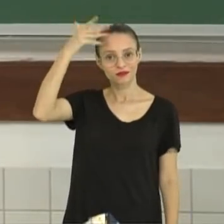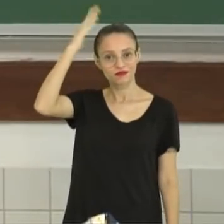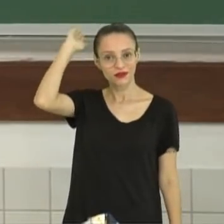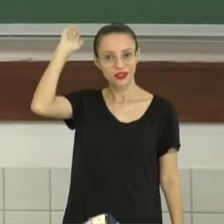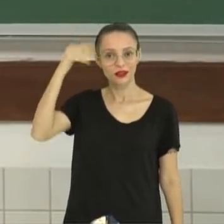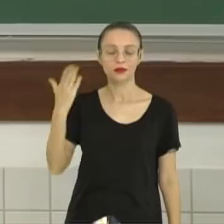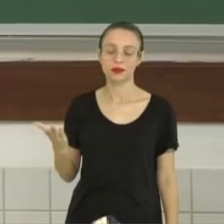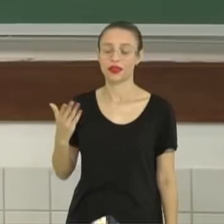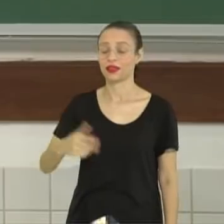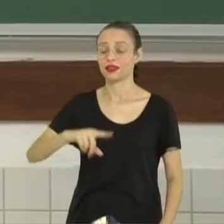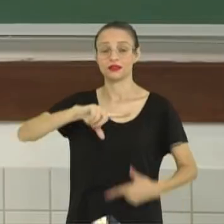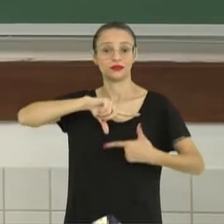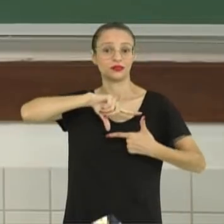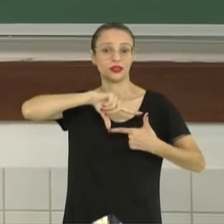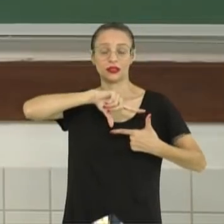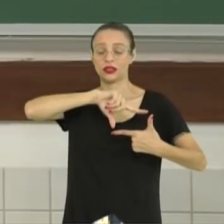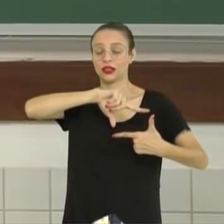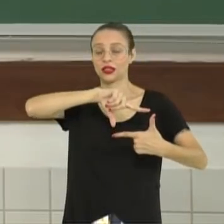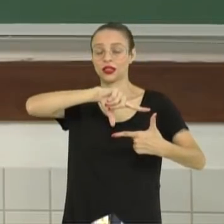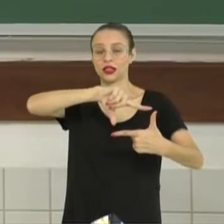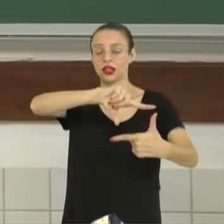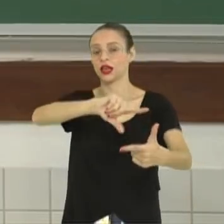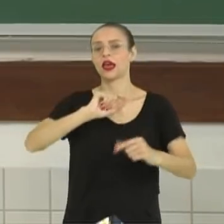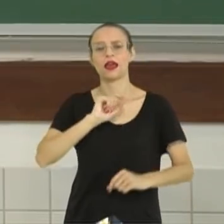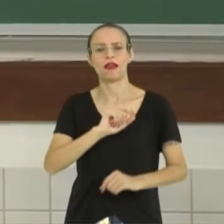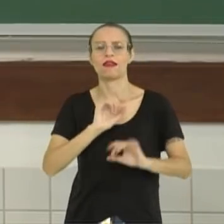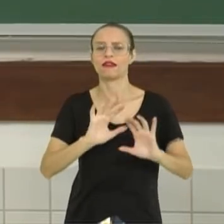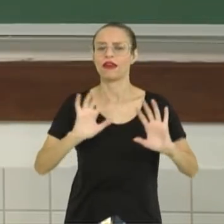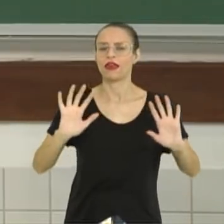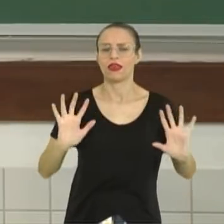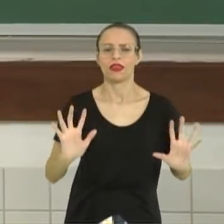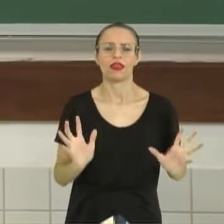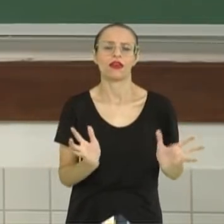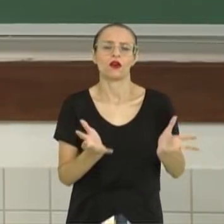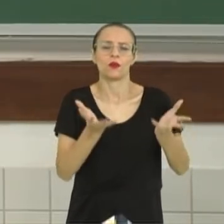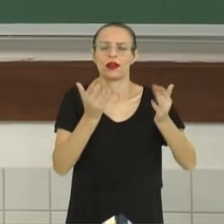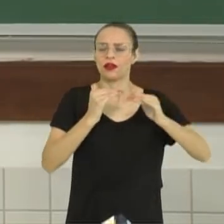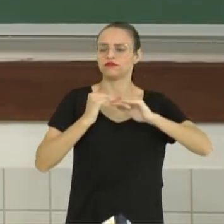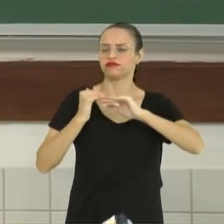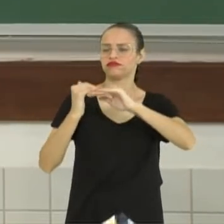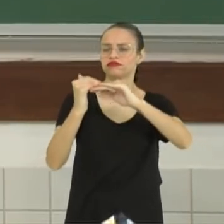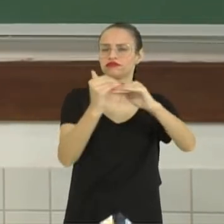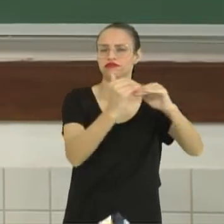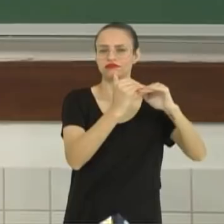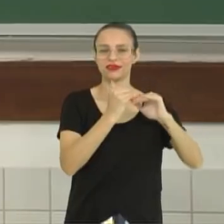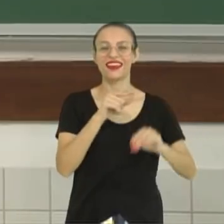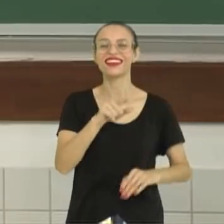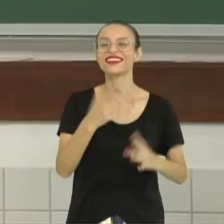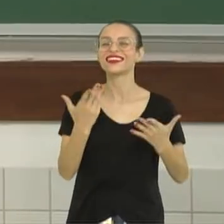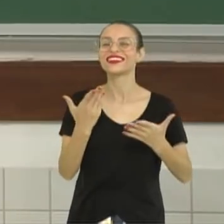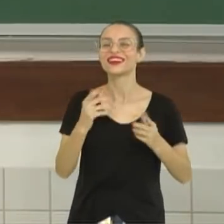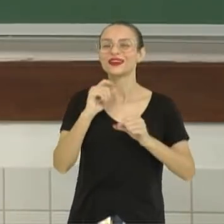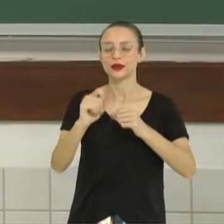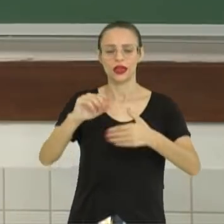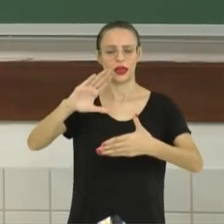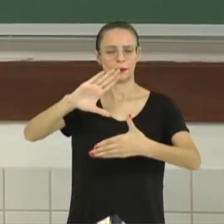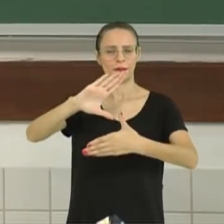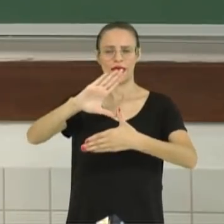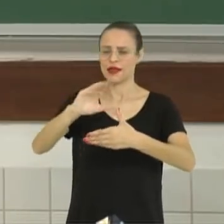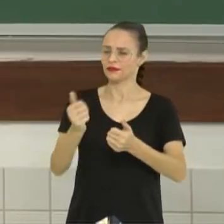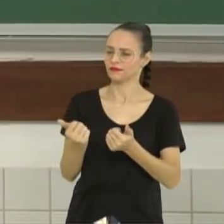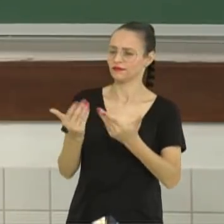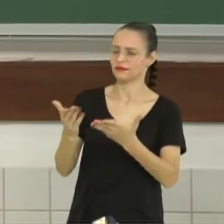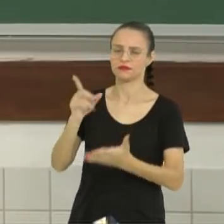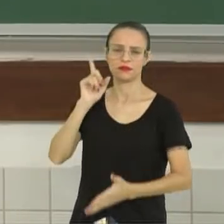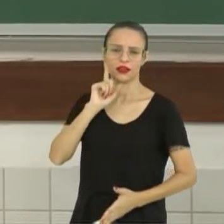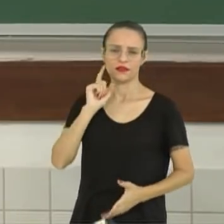né, tradicionalíssimo, quer recuperar toda aquela hegemonia americana, né? O lema dele era América para os americanos, a